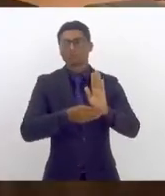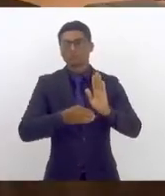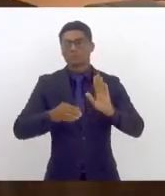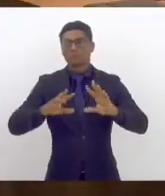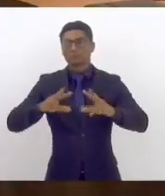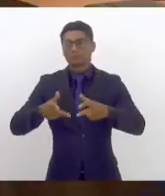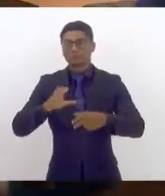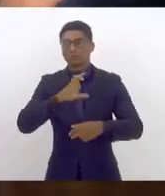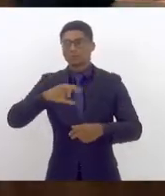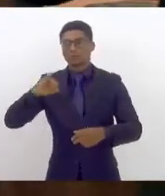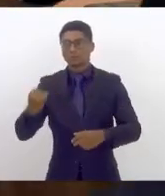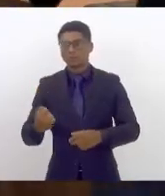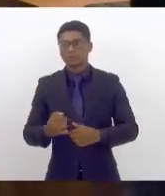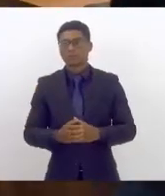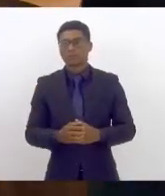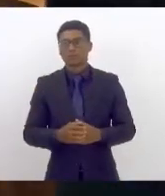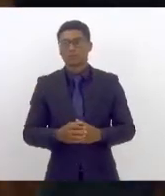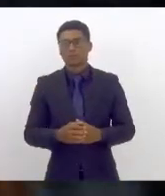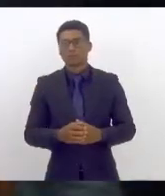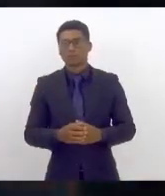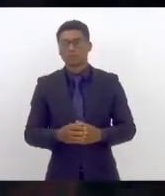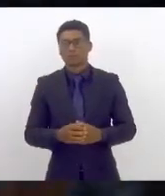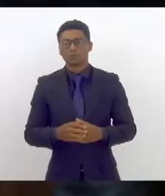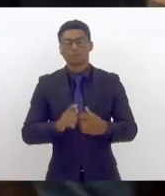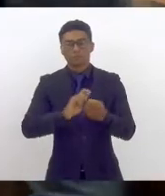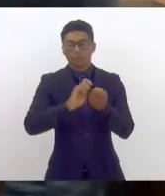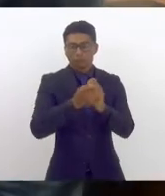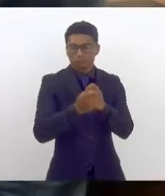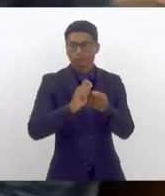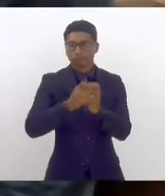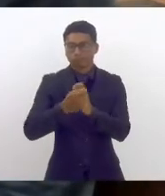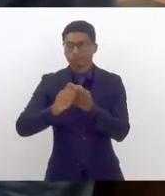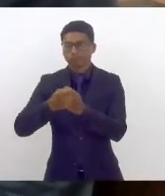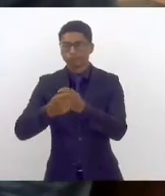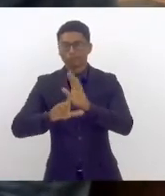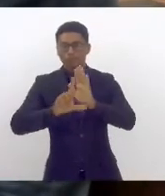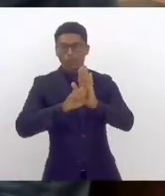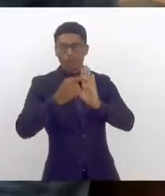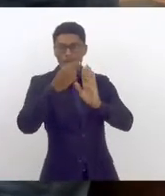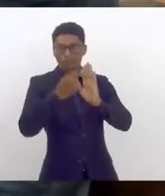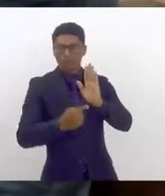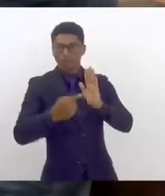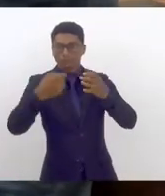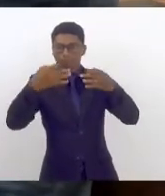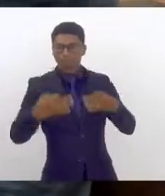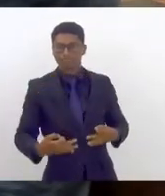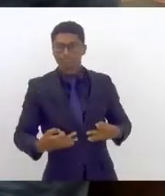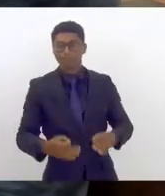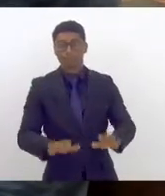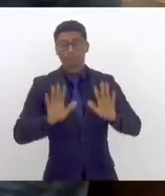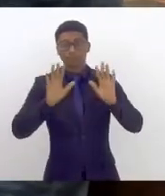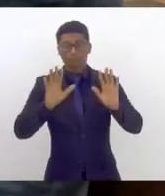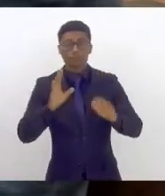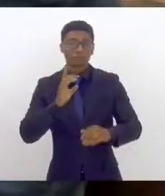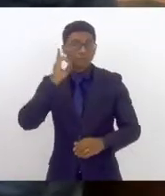da ccj ele foi totalmente adequado à nossa legislação no entanto alguns deputados que hoje nem mesmo